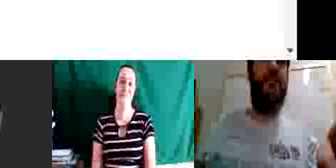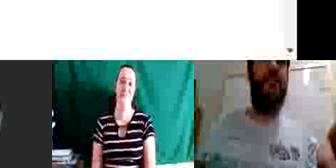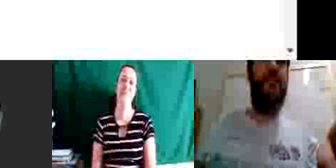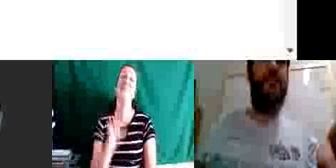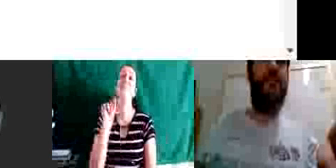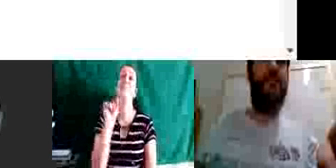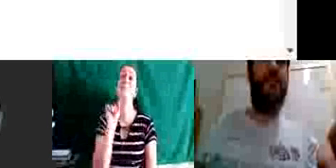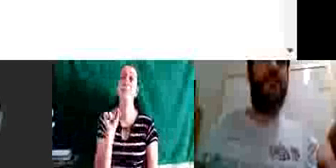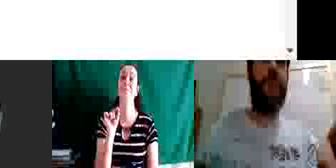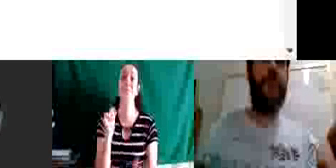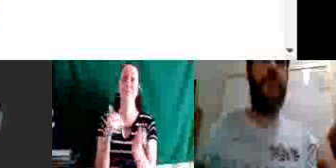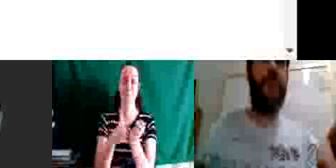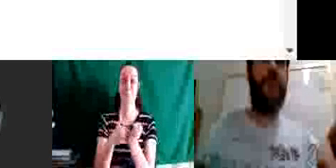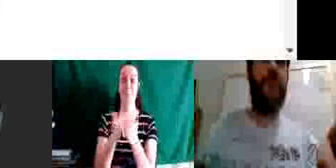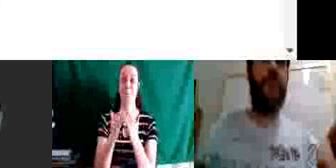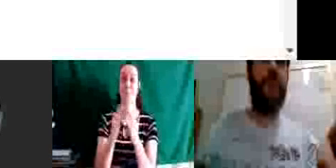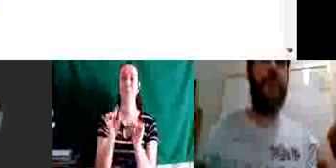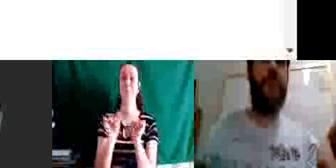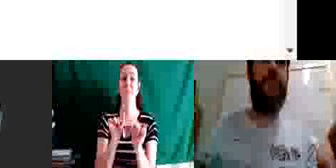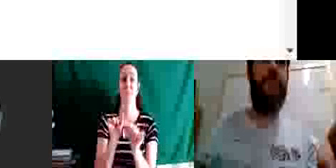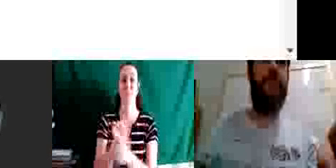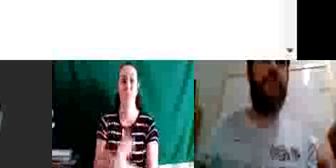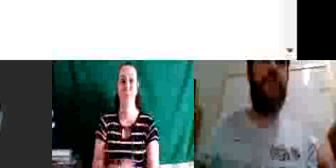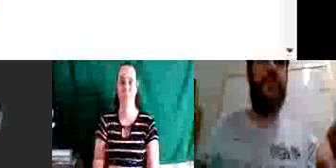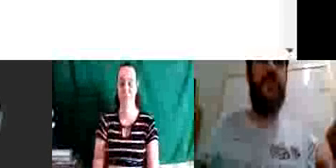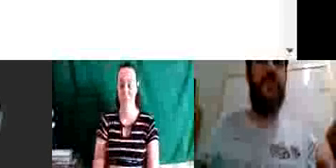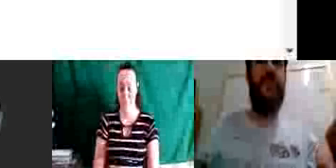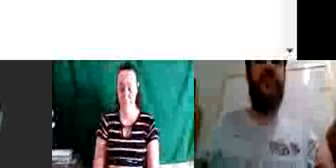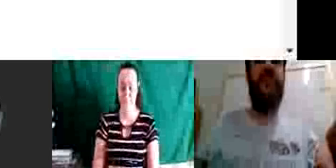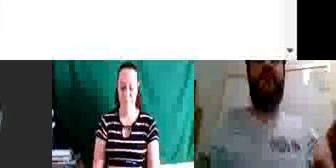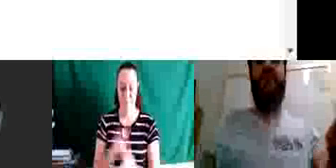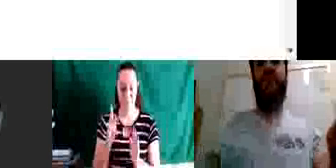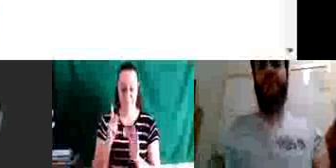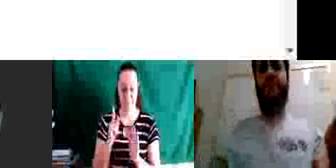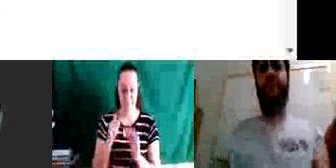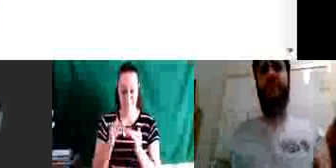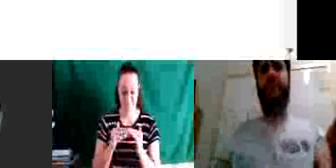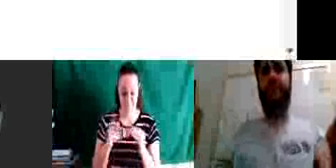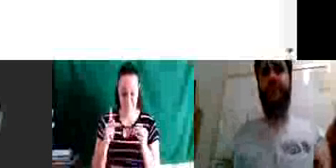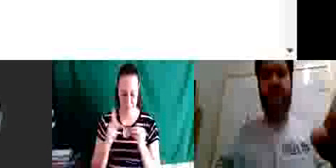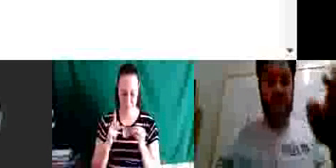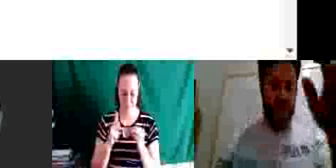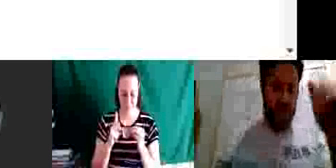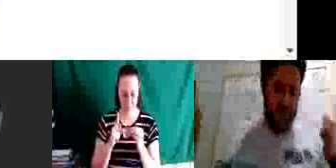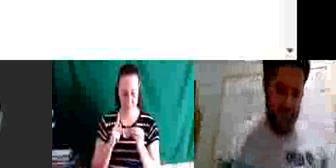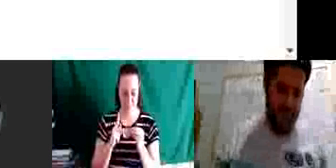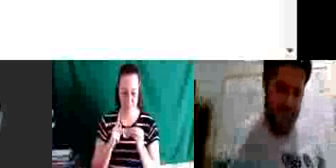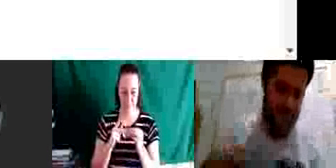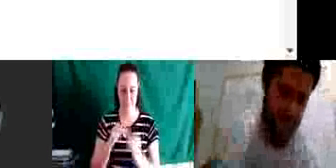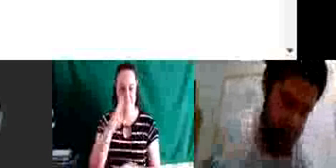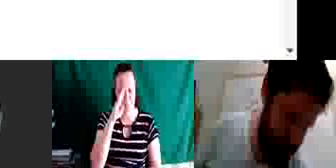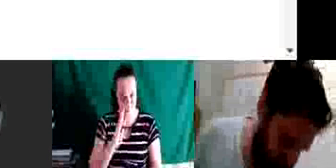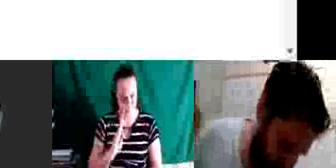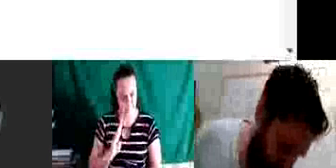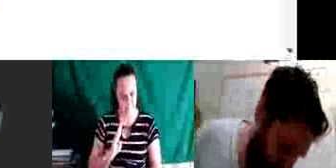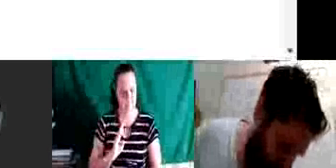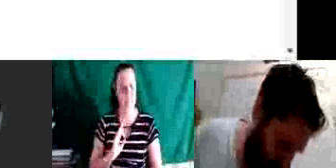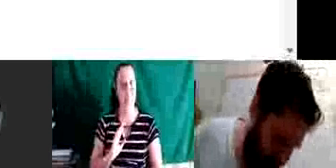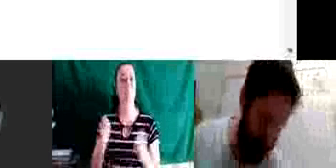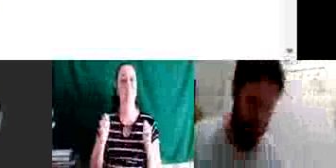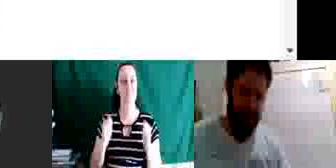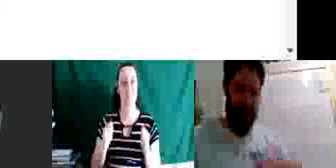alterações de acordo com a lei de código aberto, né? Aí divulgar essas alterações, mas sempre mantendo a fonte original, né? Mantendo